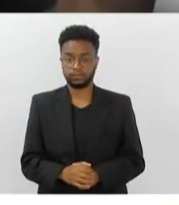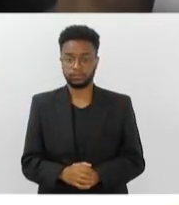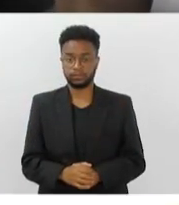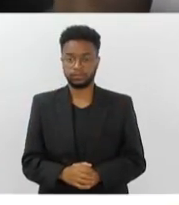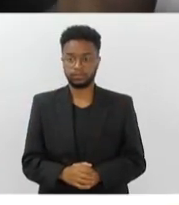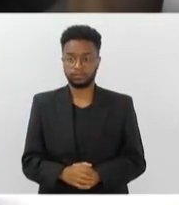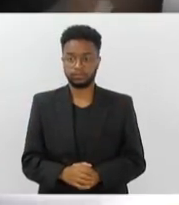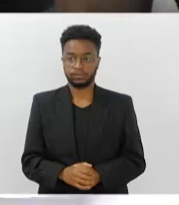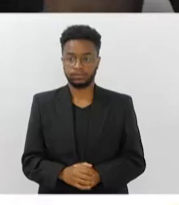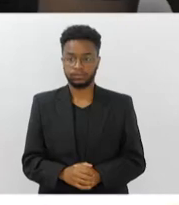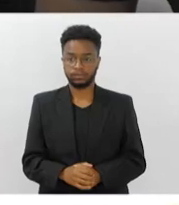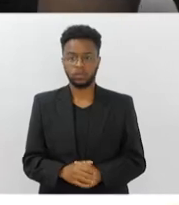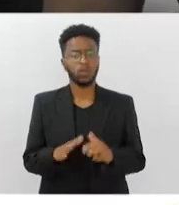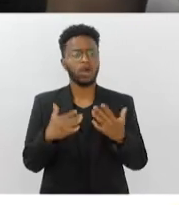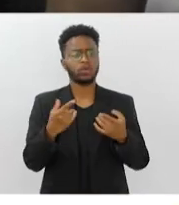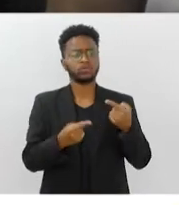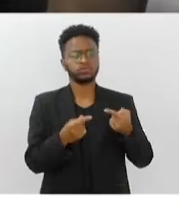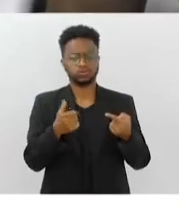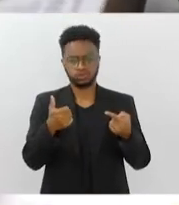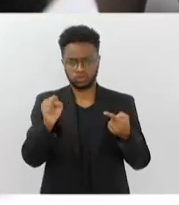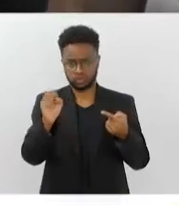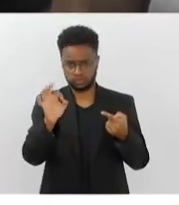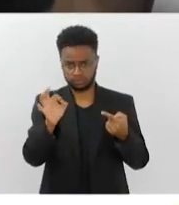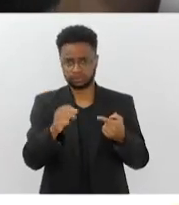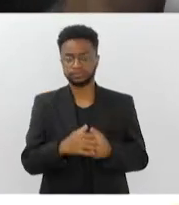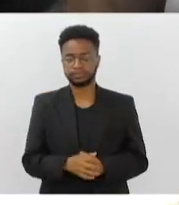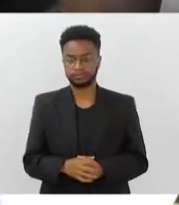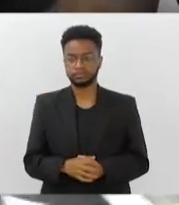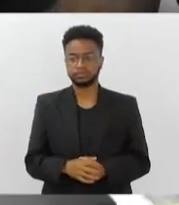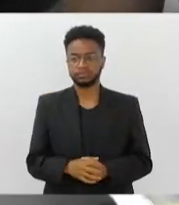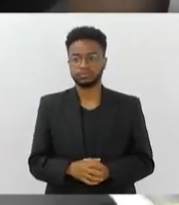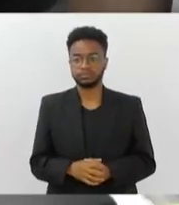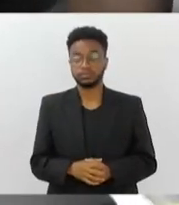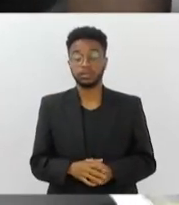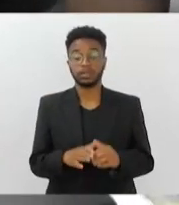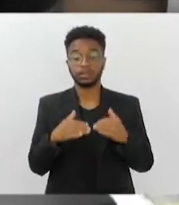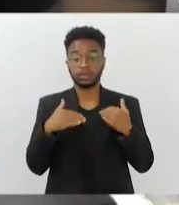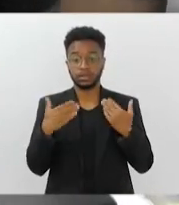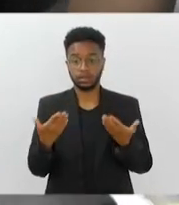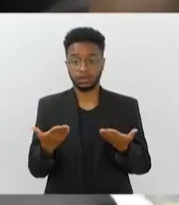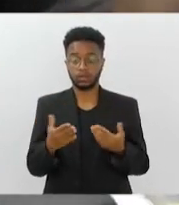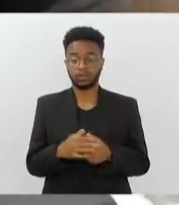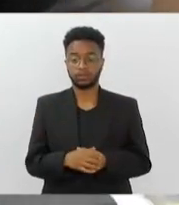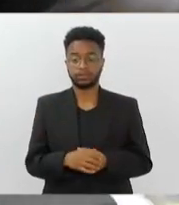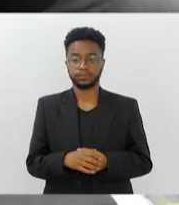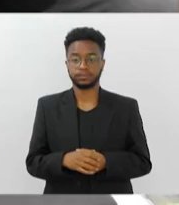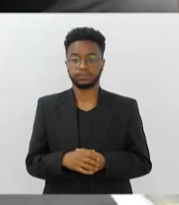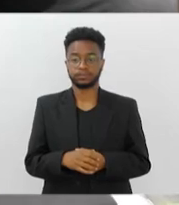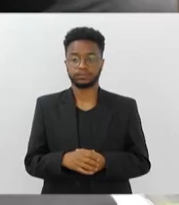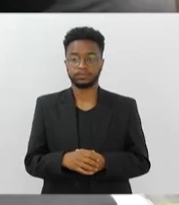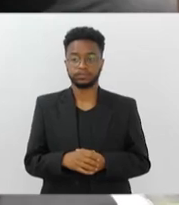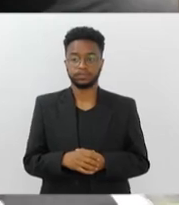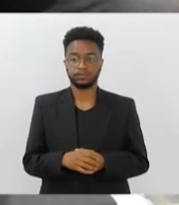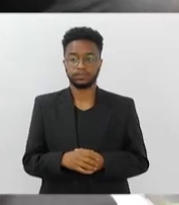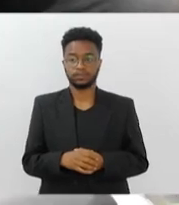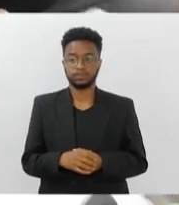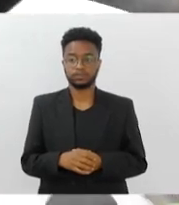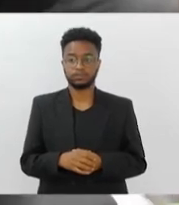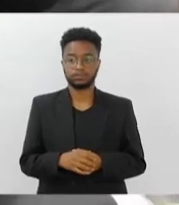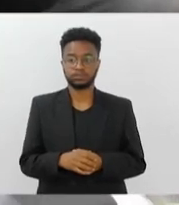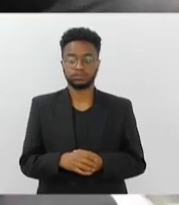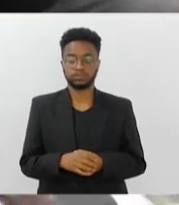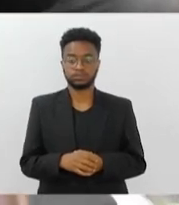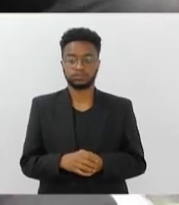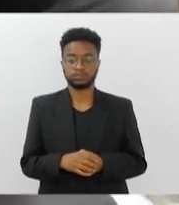qual é que é o que a gente está discutindo? É o 18? 18. Ah, tá. Libreron. Então, exatamente. Então, eu